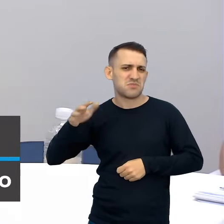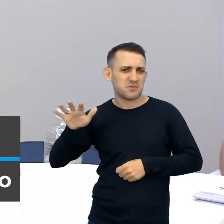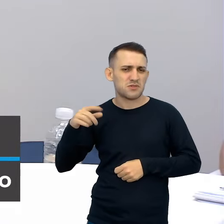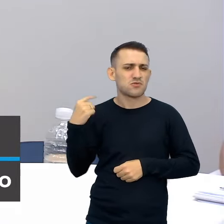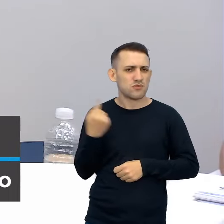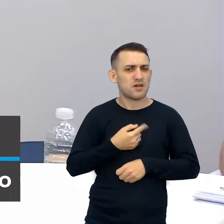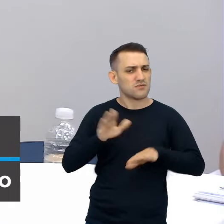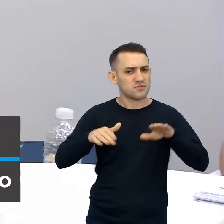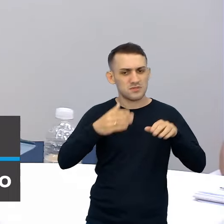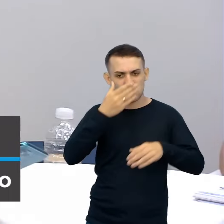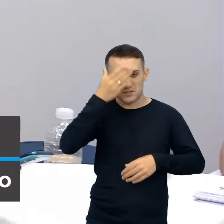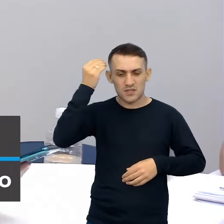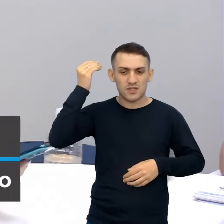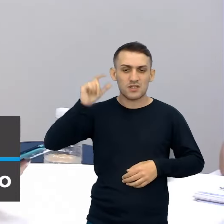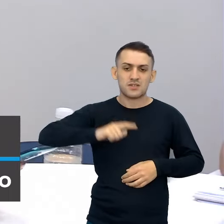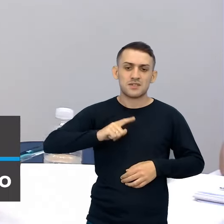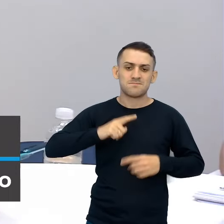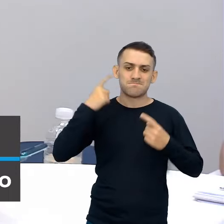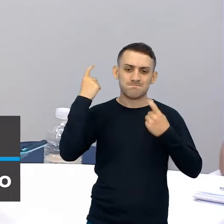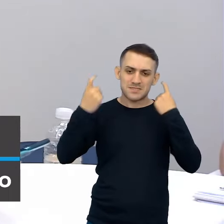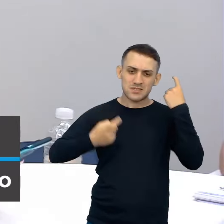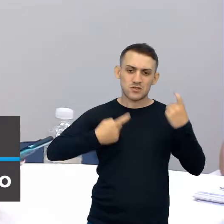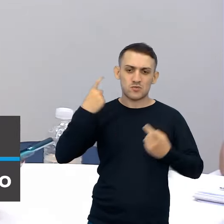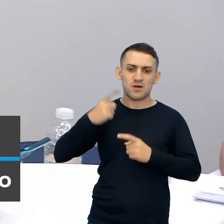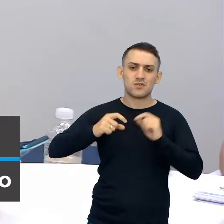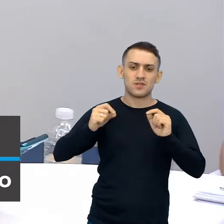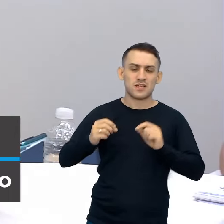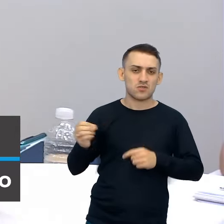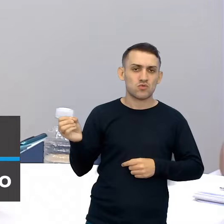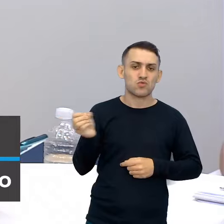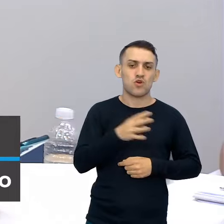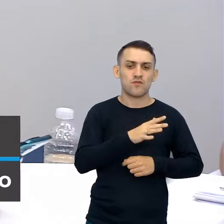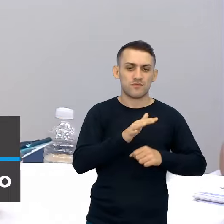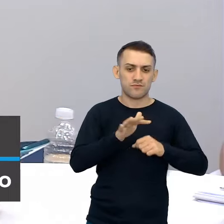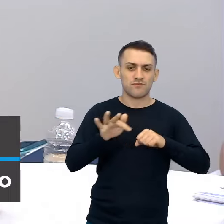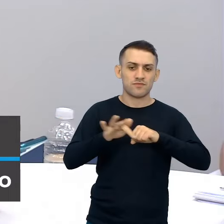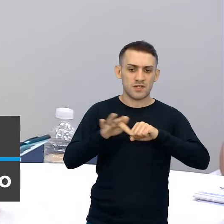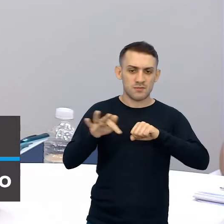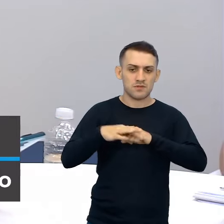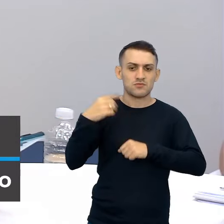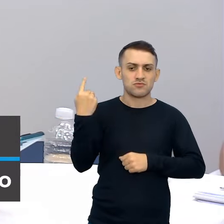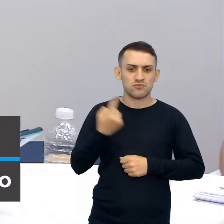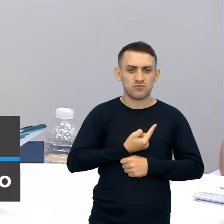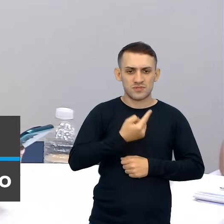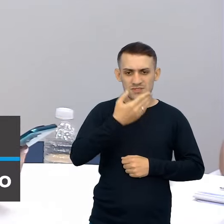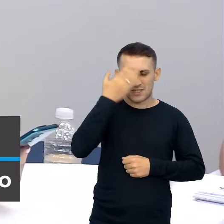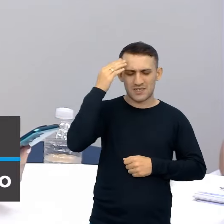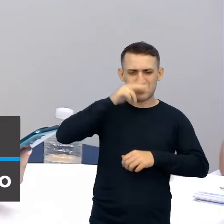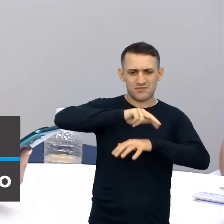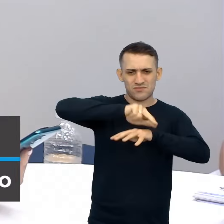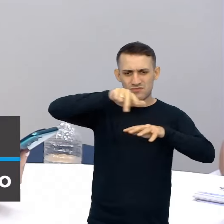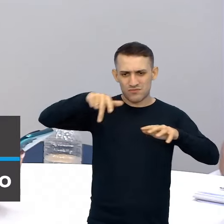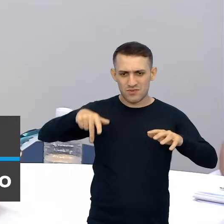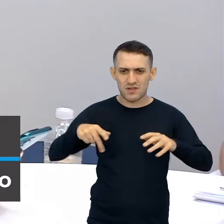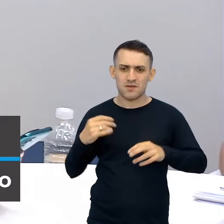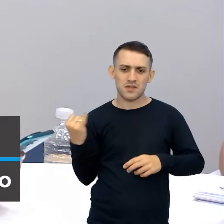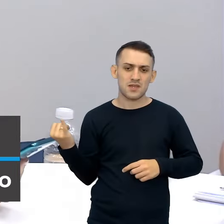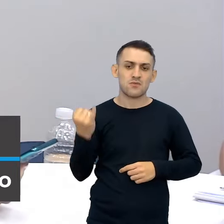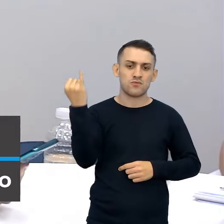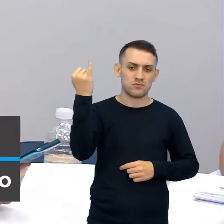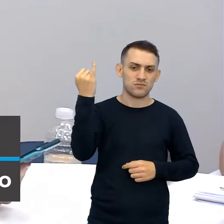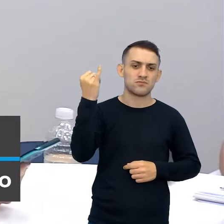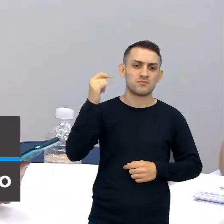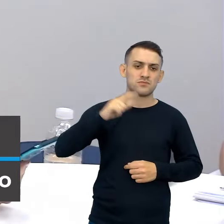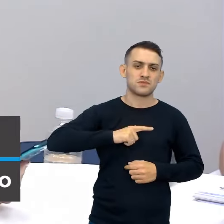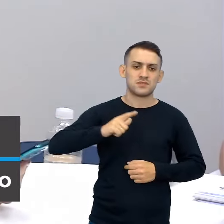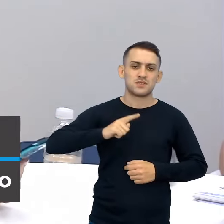deixa de lado e fica preocupado com novos equipamentos, né? A gente deixa tantas questões importantes que